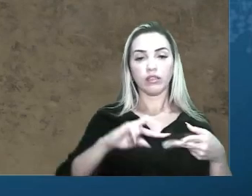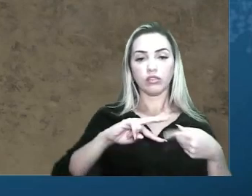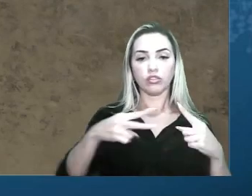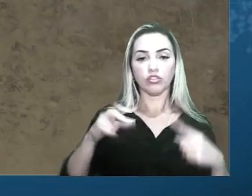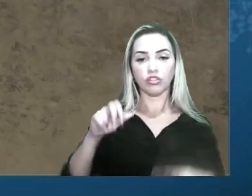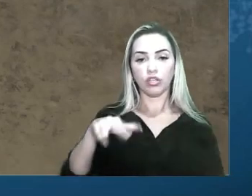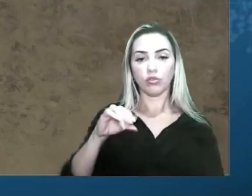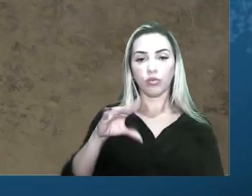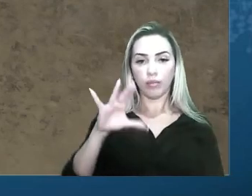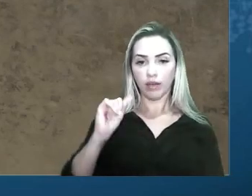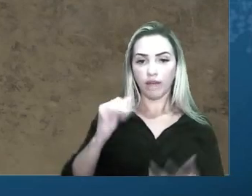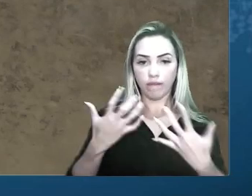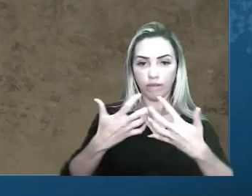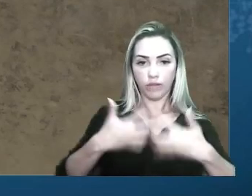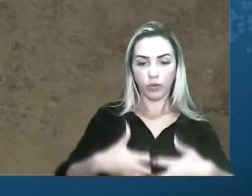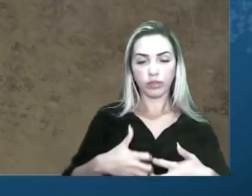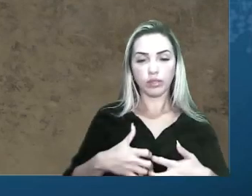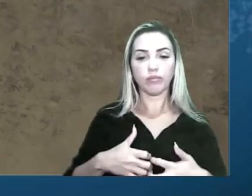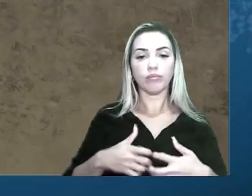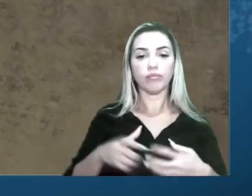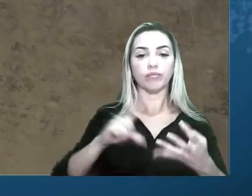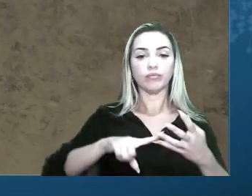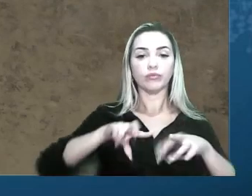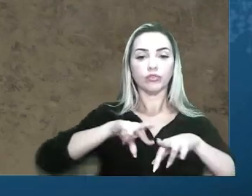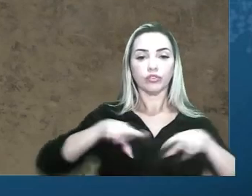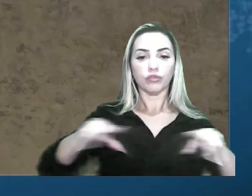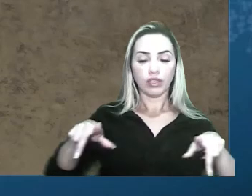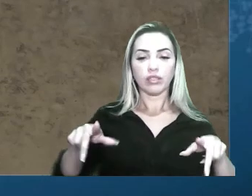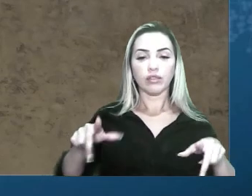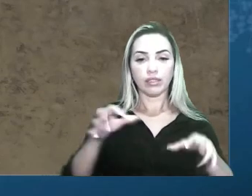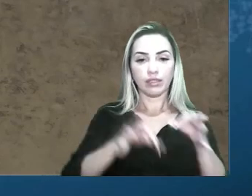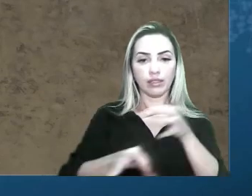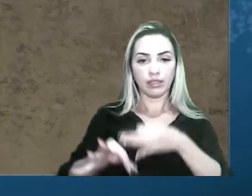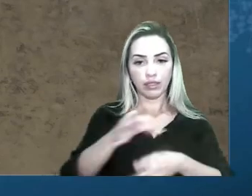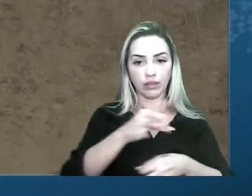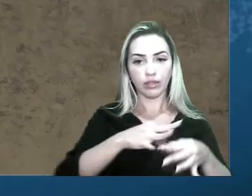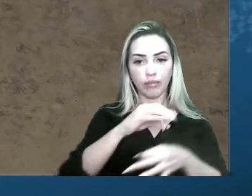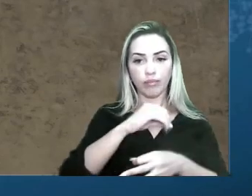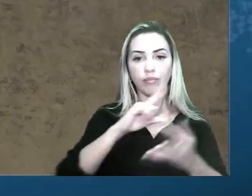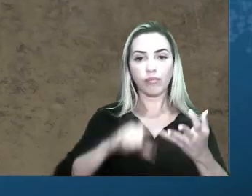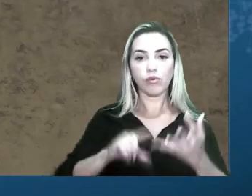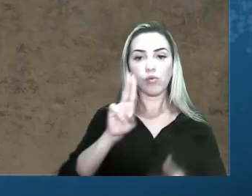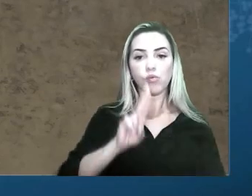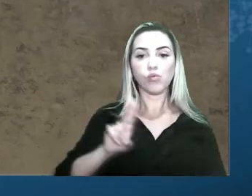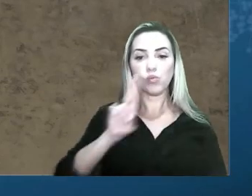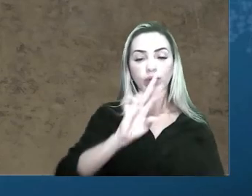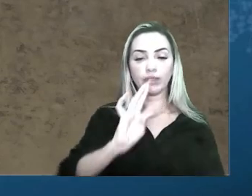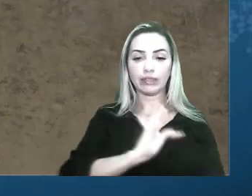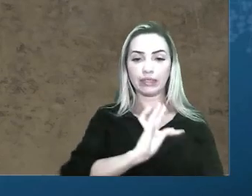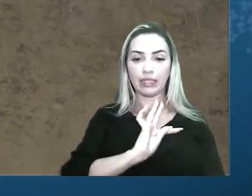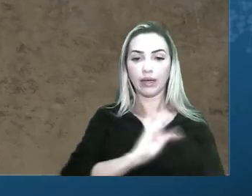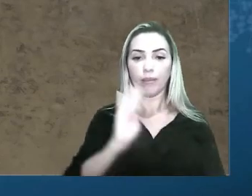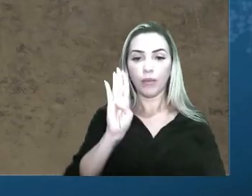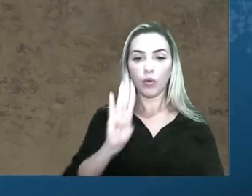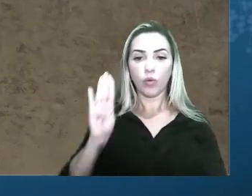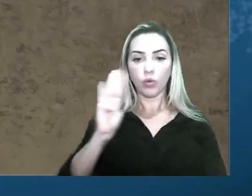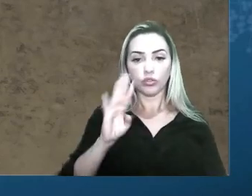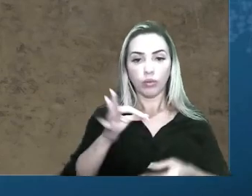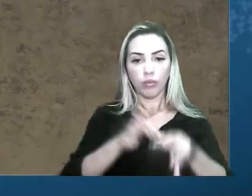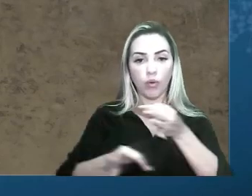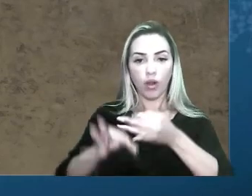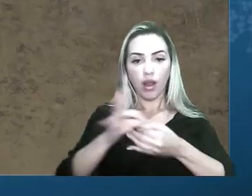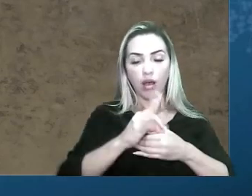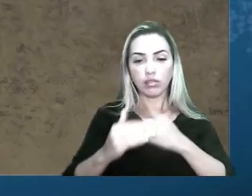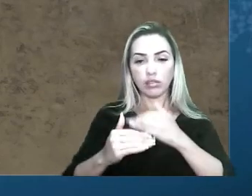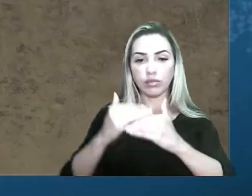genômica funcional, diferenciação celular e uso de técnicas de biologia molecular para o desenvolvimento